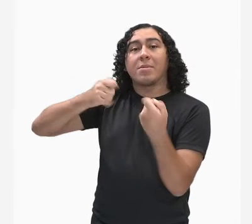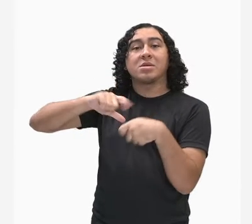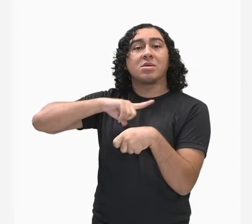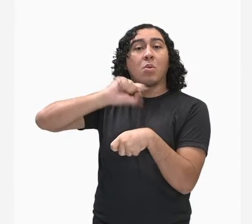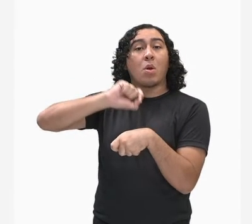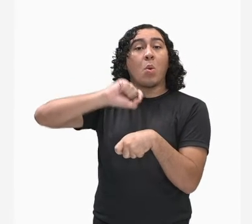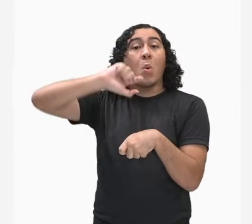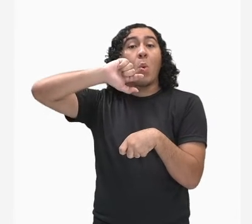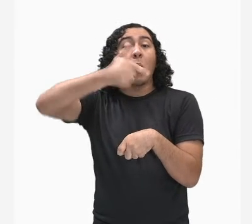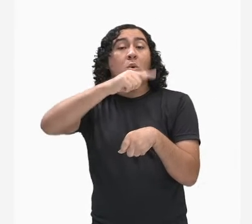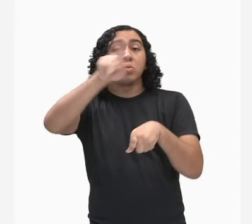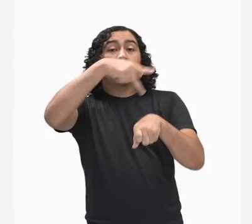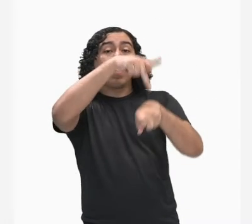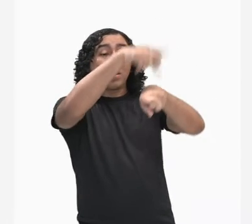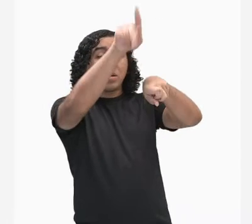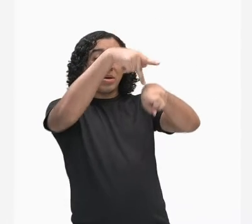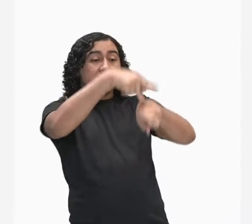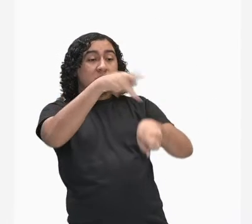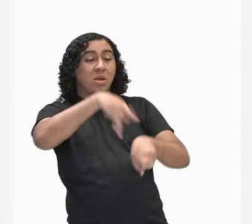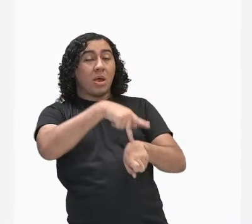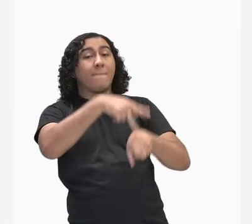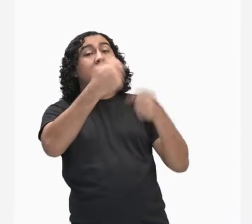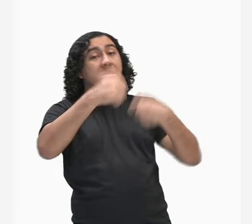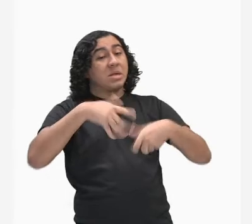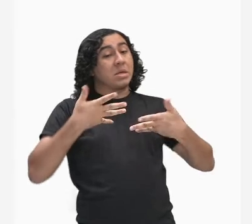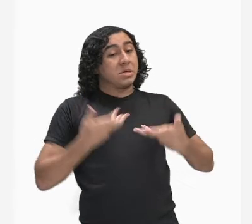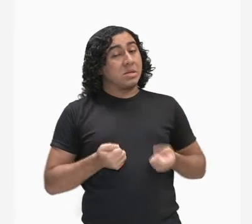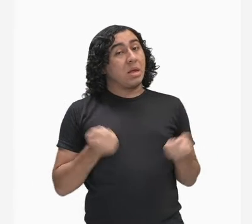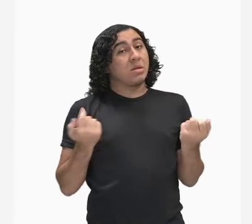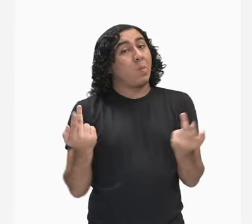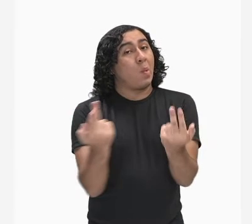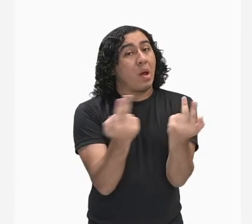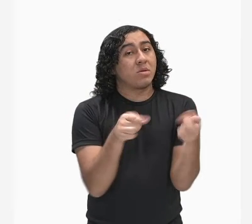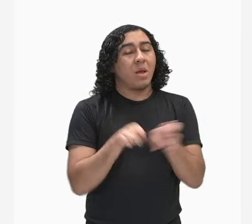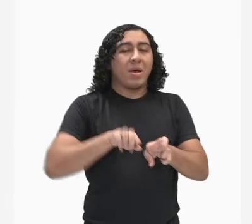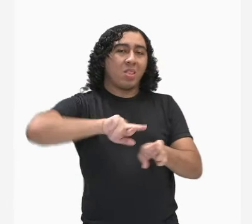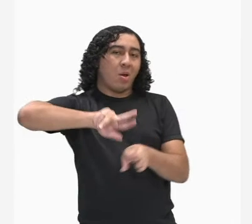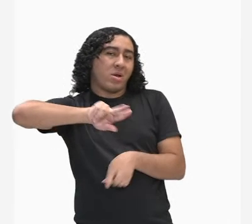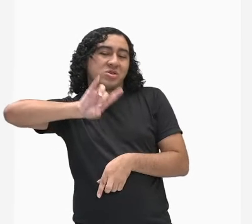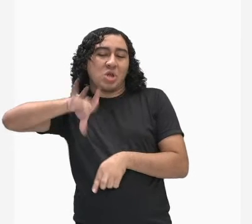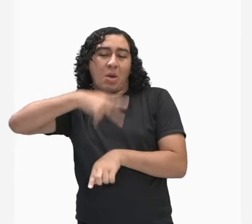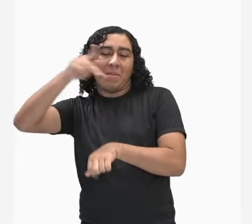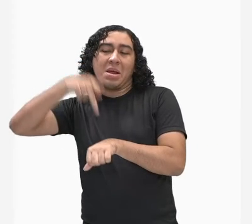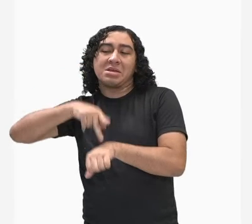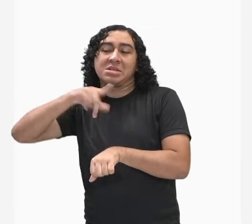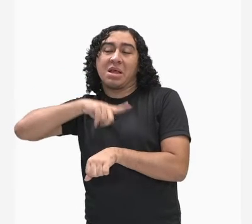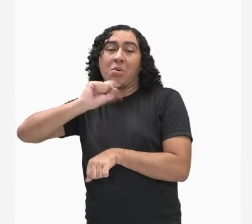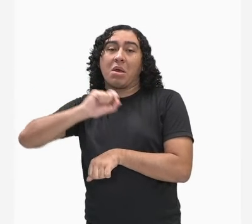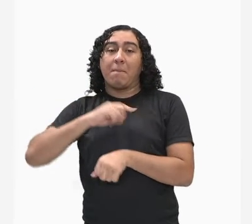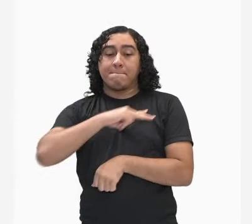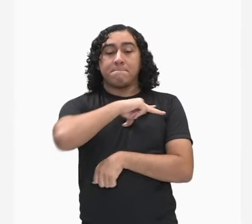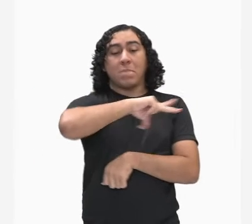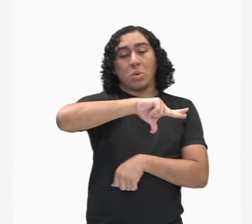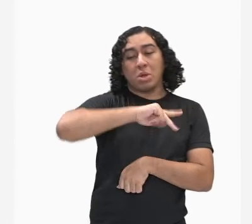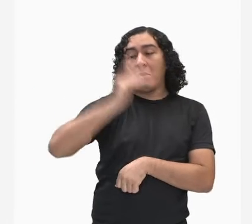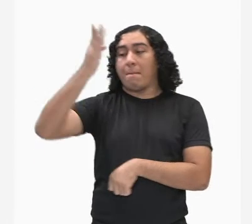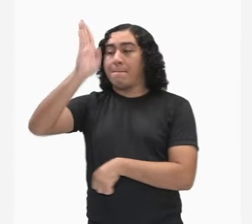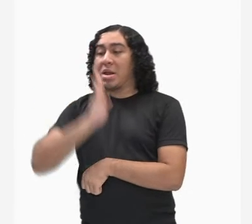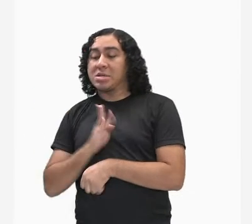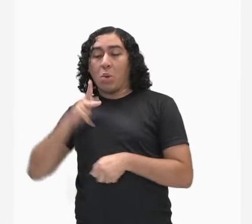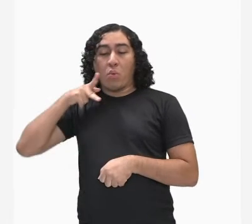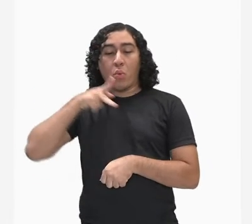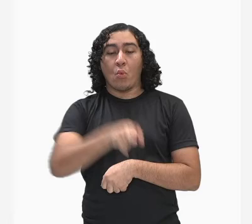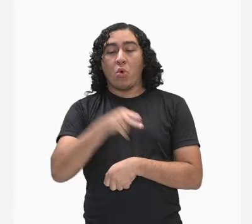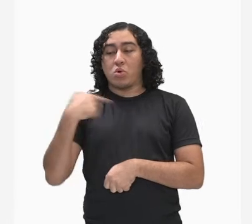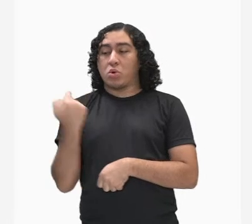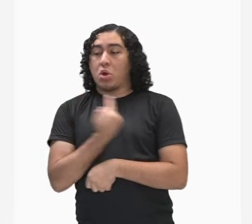outras nações. Não basta só a gente dizer, olha, Portugal, rompemos com Portugal, agora nós somos um país